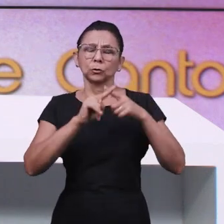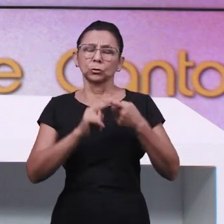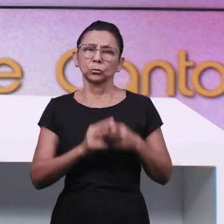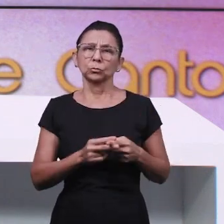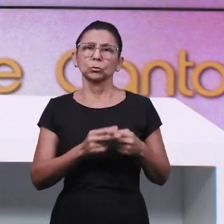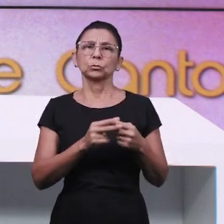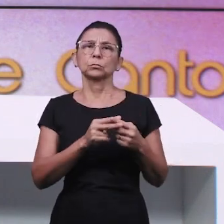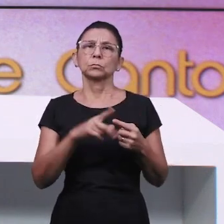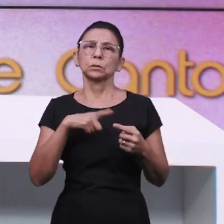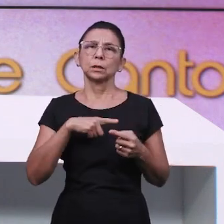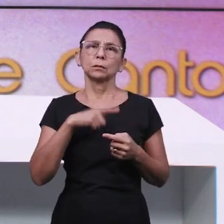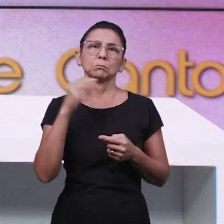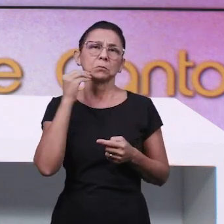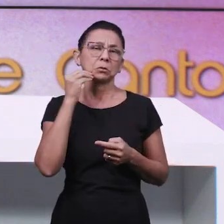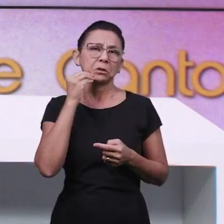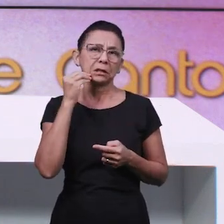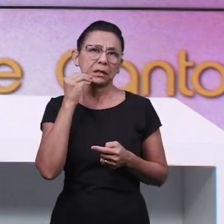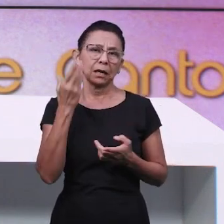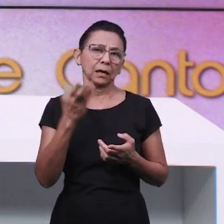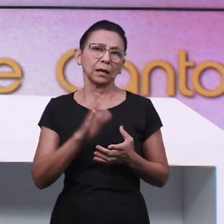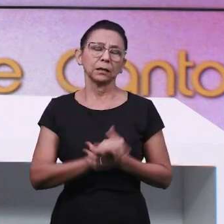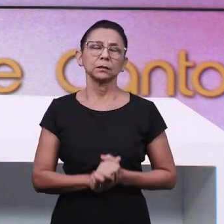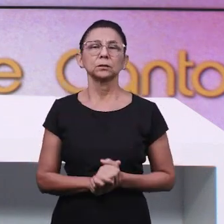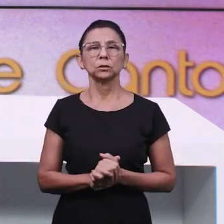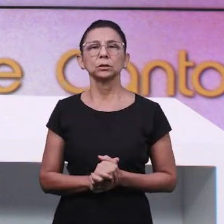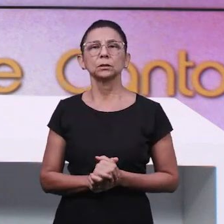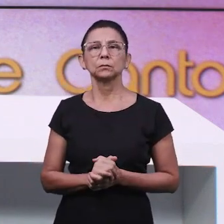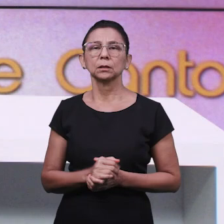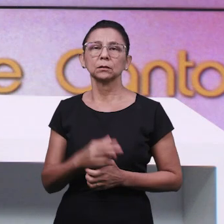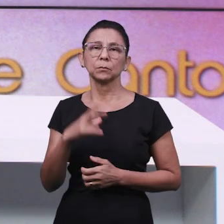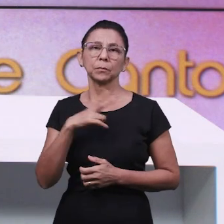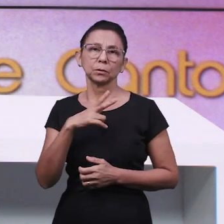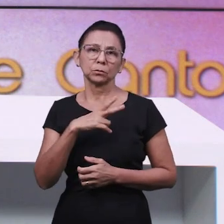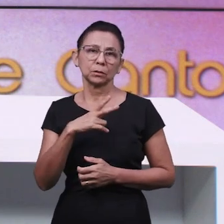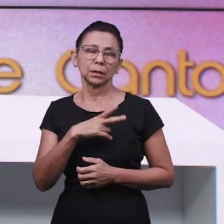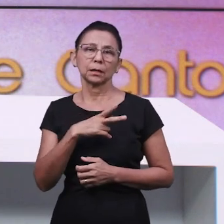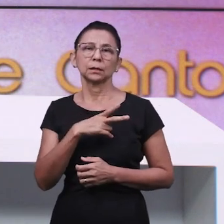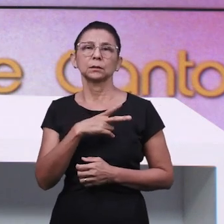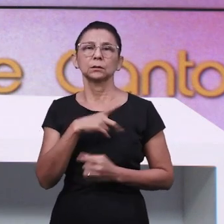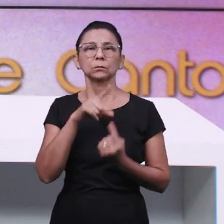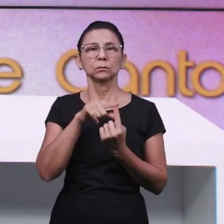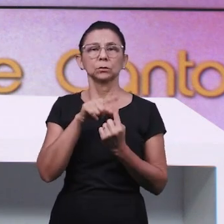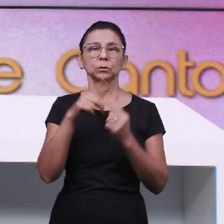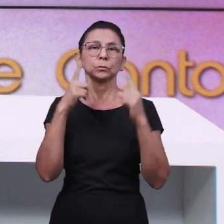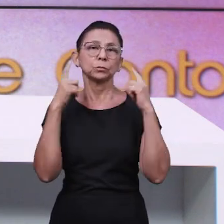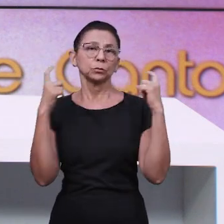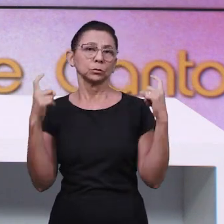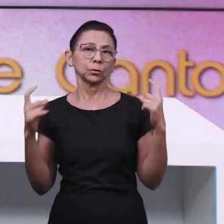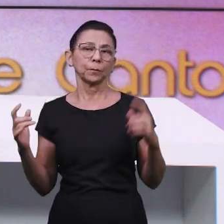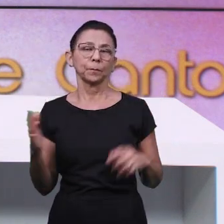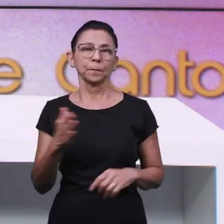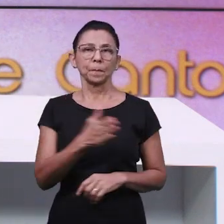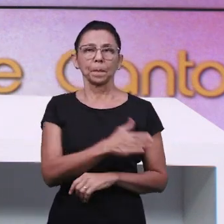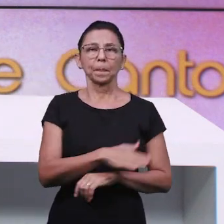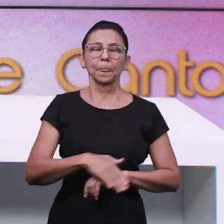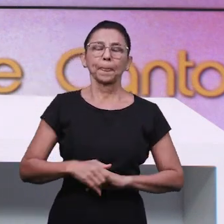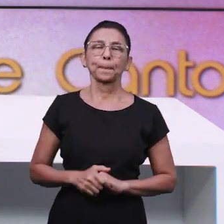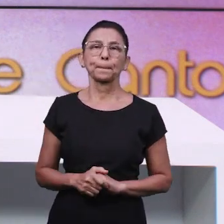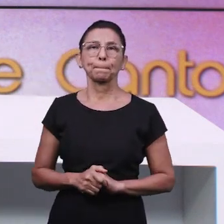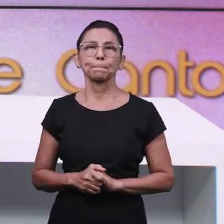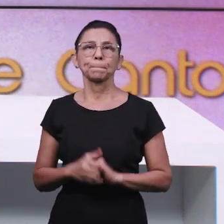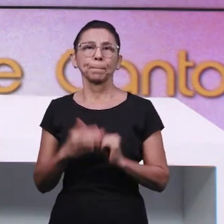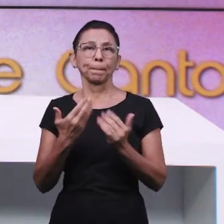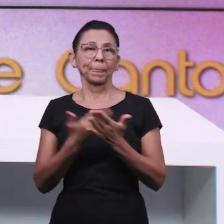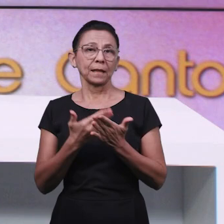ajustes, obtendo um som da sua voz, das suas particularidades sonoras. Nessa aula